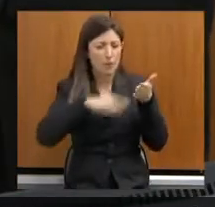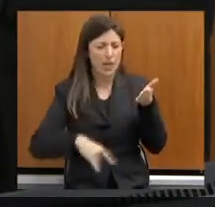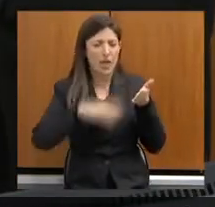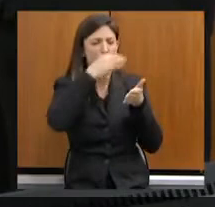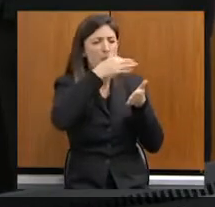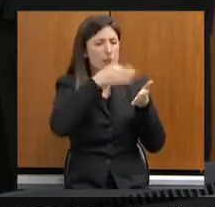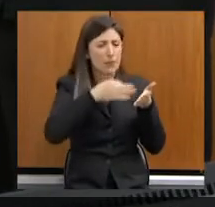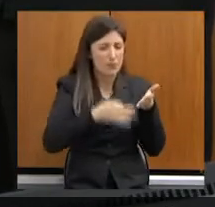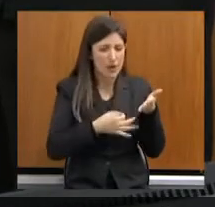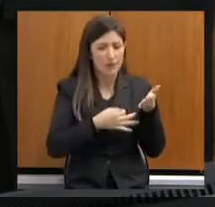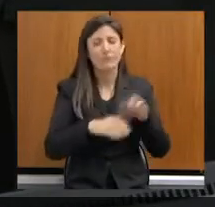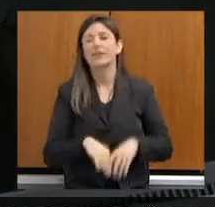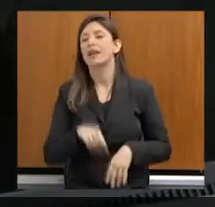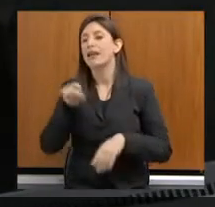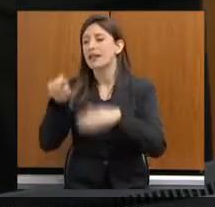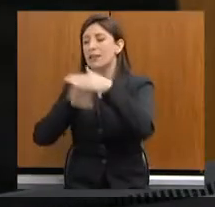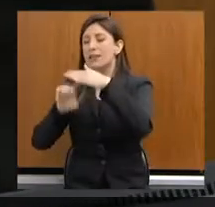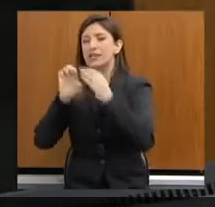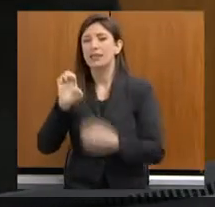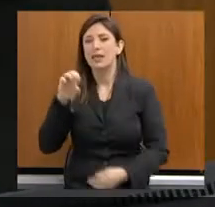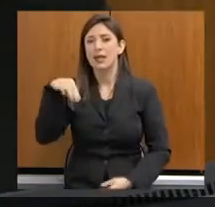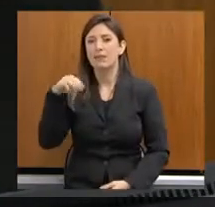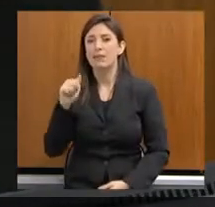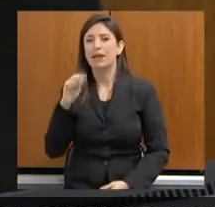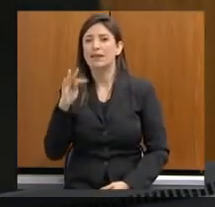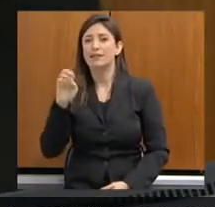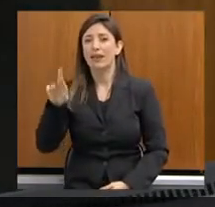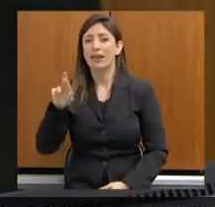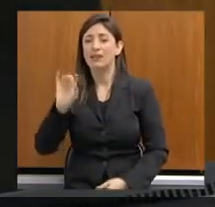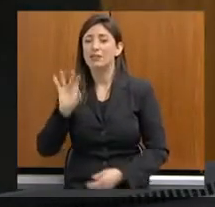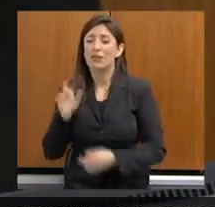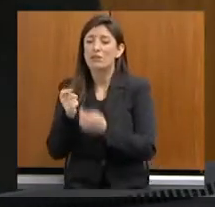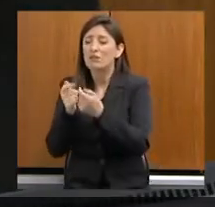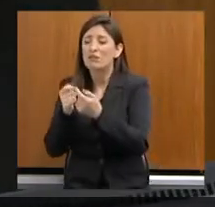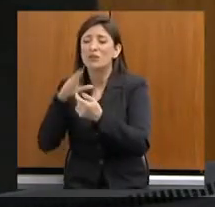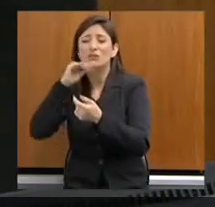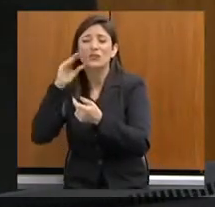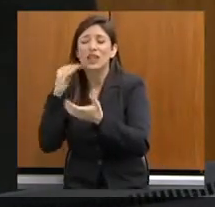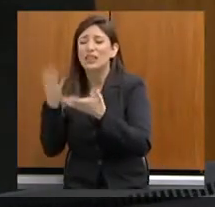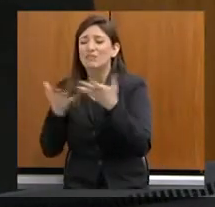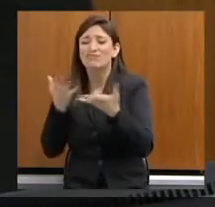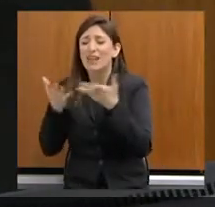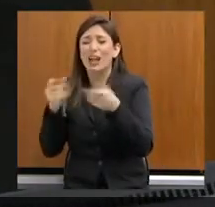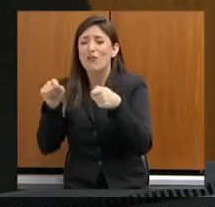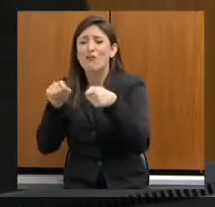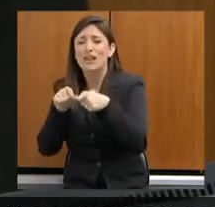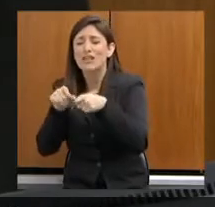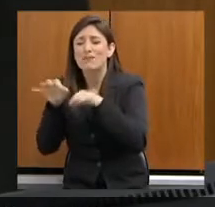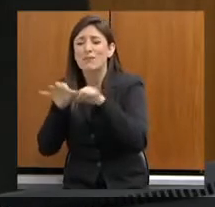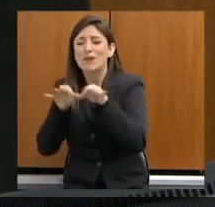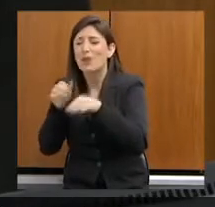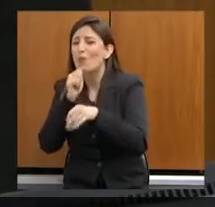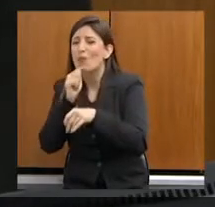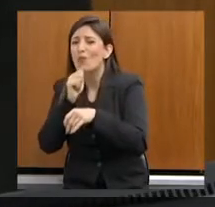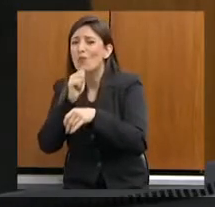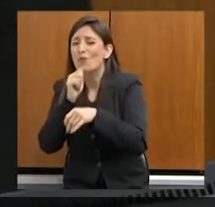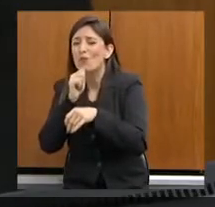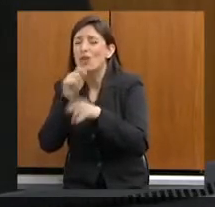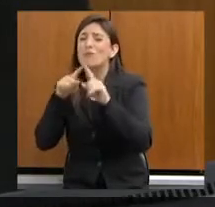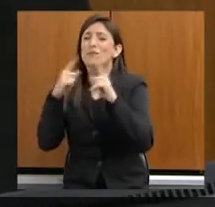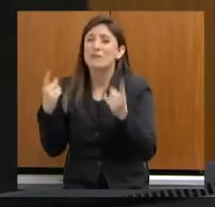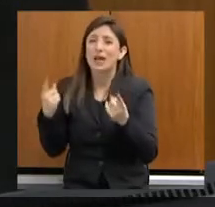grupo um pequeno grupo de funcionários é matéria não teve esta essas tão e trouxe aqui para muitos deputados para